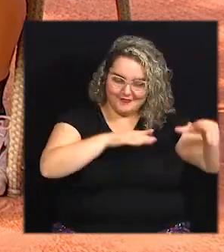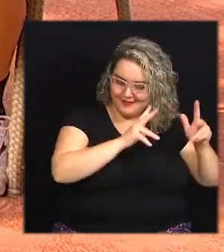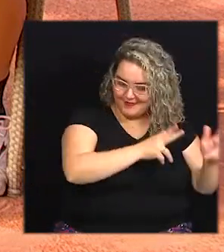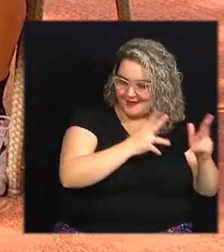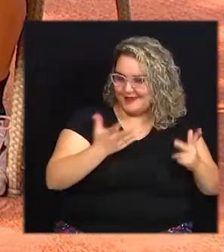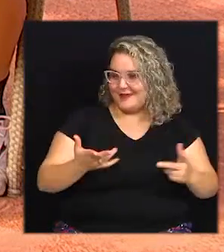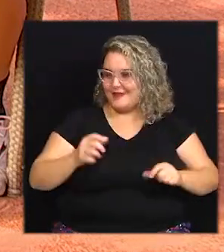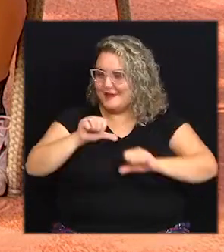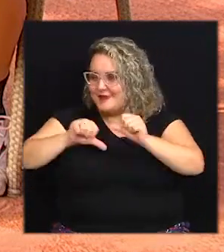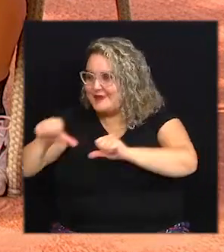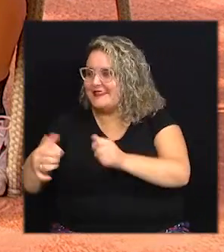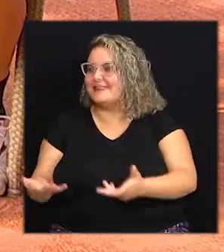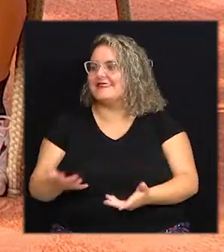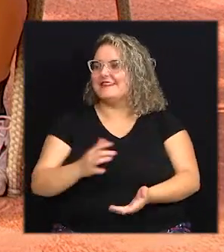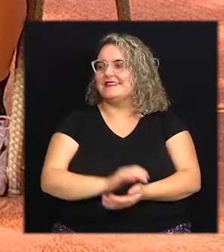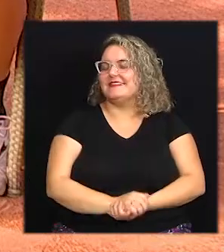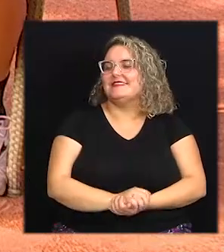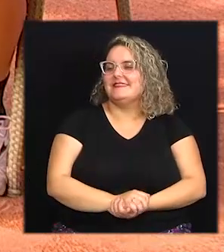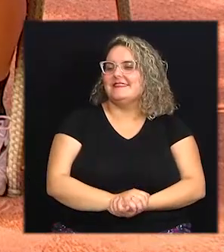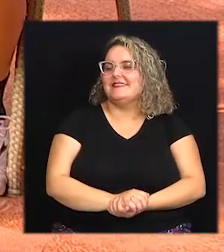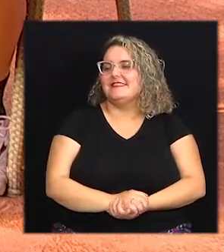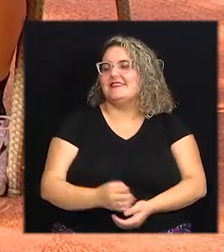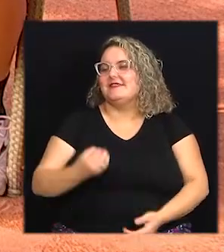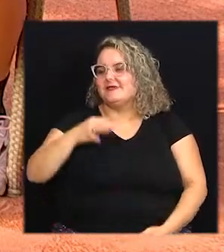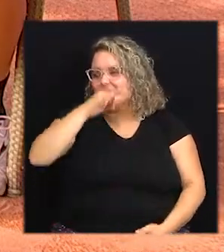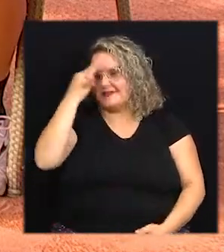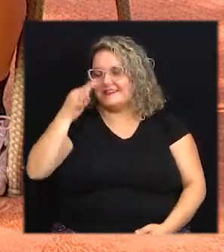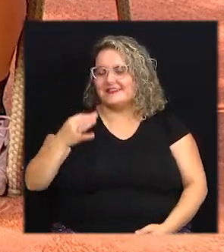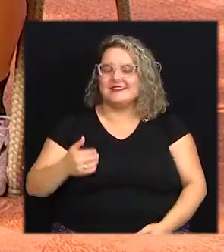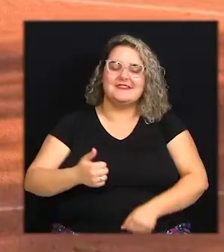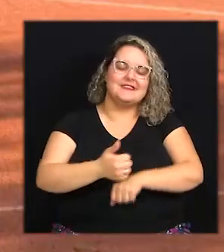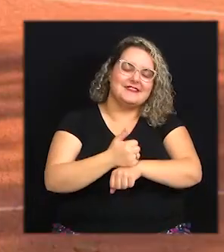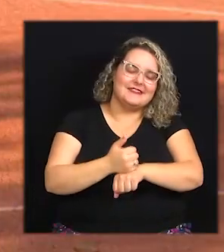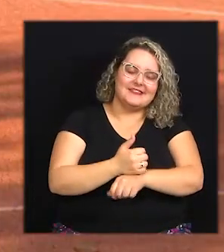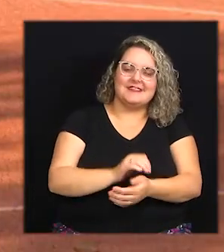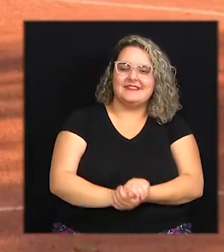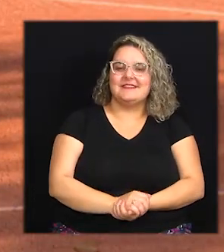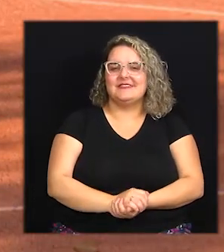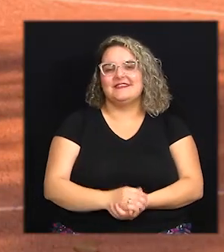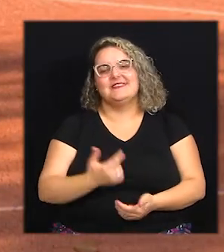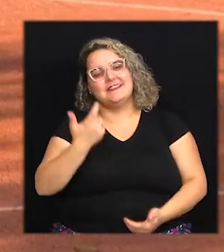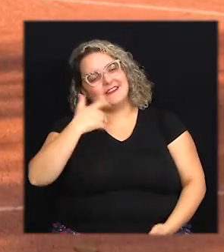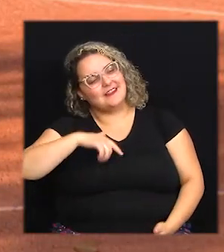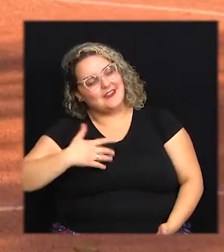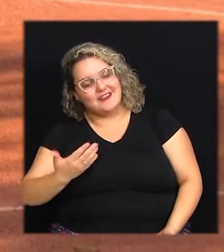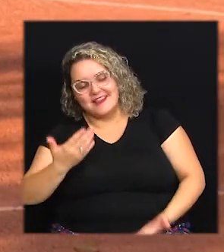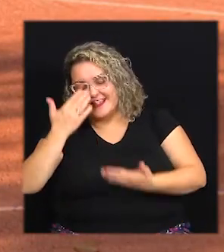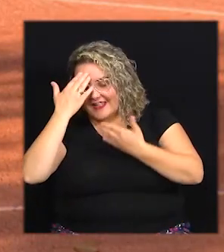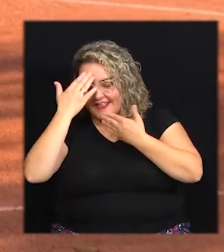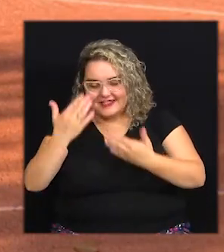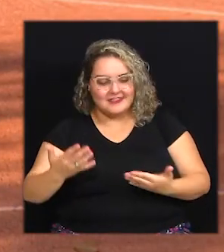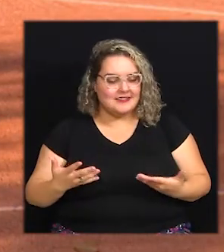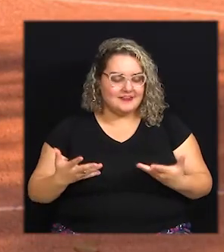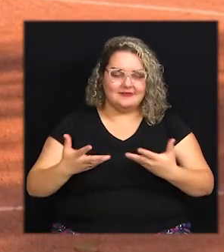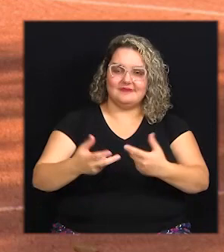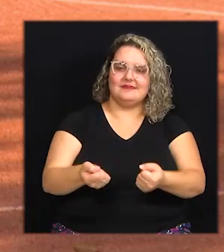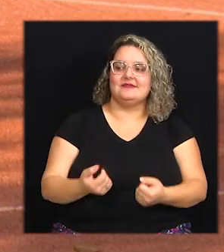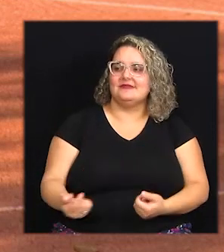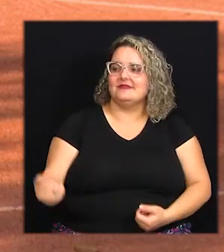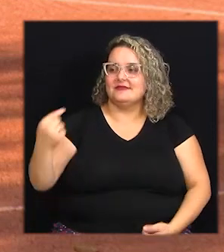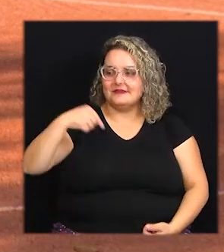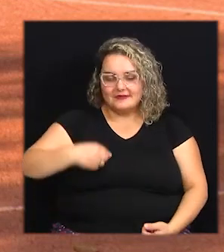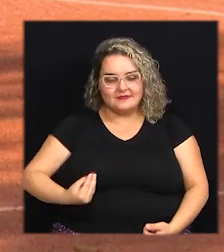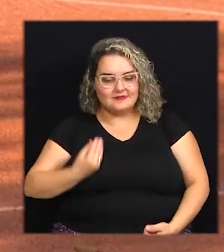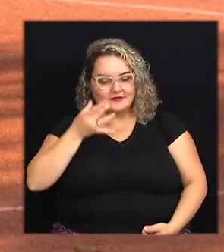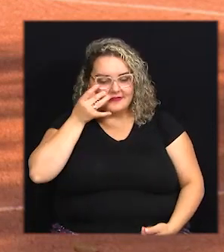toalha ficou no mesmo lugar ou se ainda está trocando. Então, uma boa sorte aí na sua carreira. Pô, eu que agradeço pelo convite de